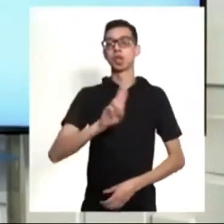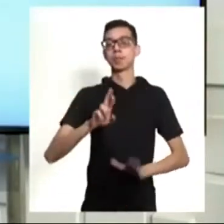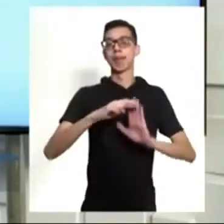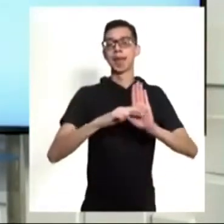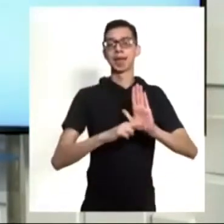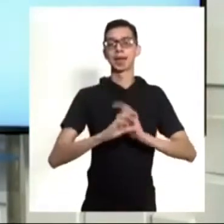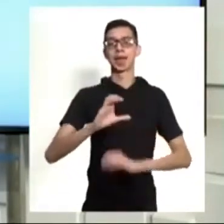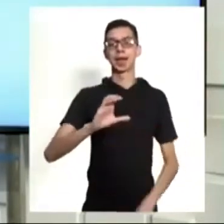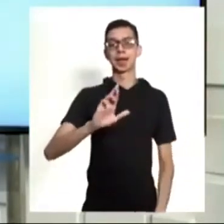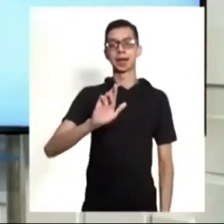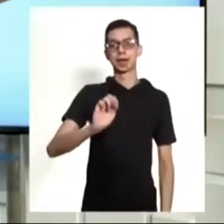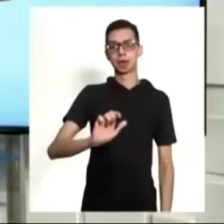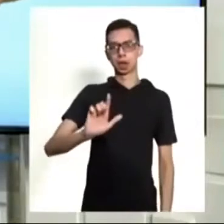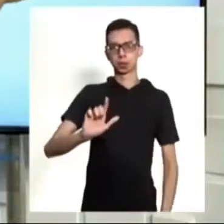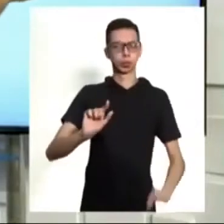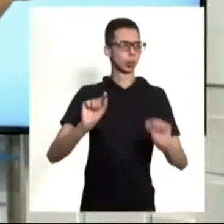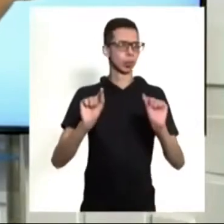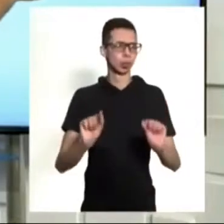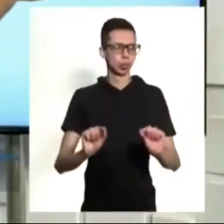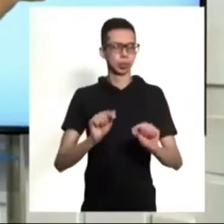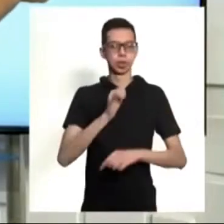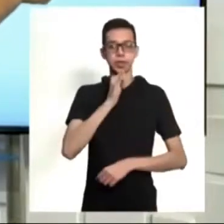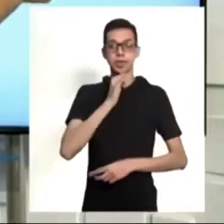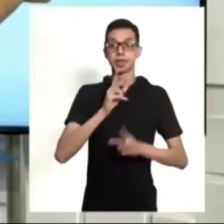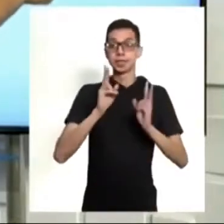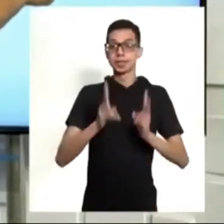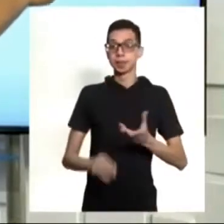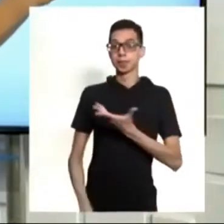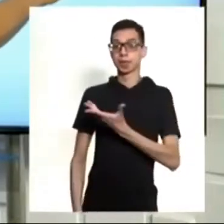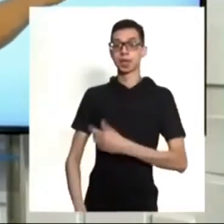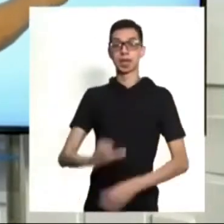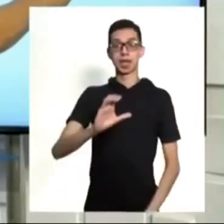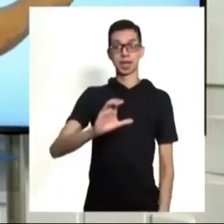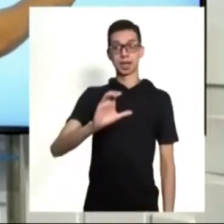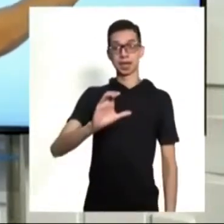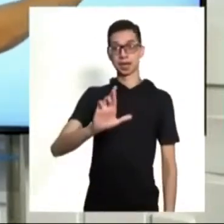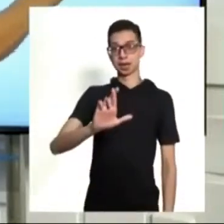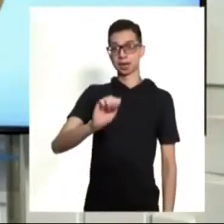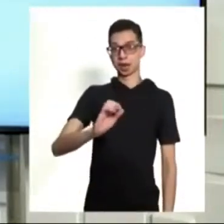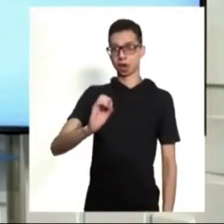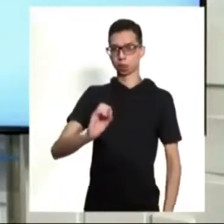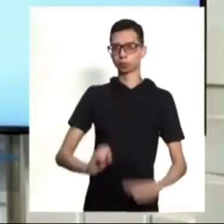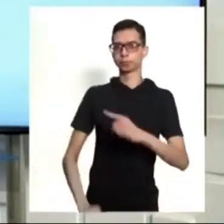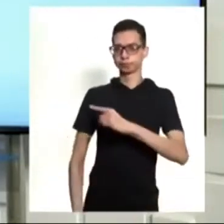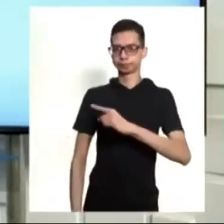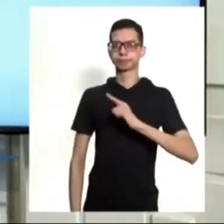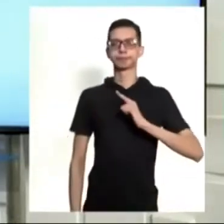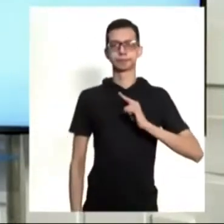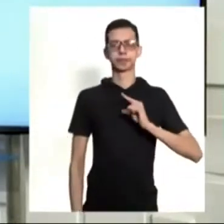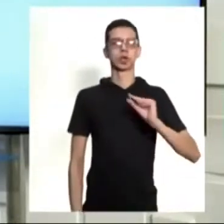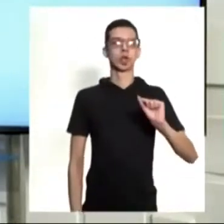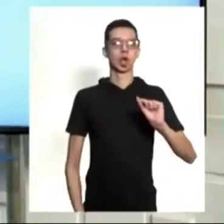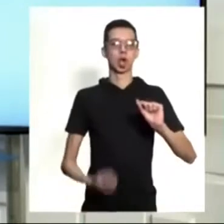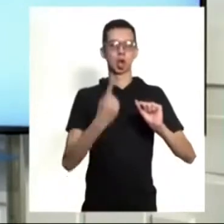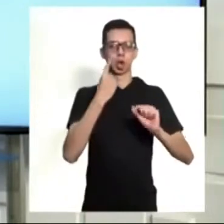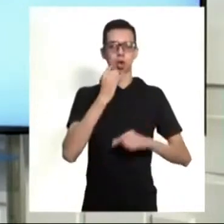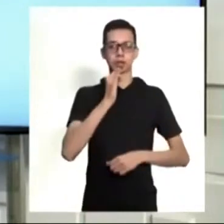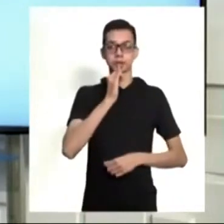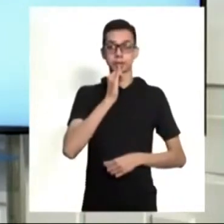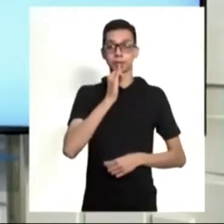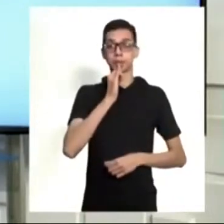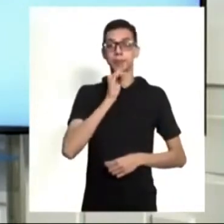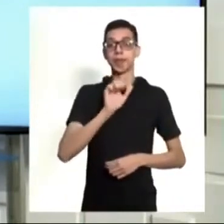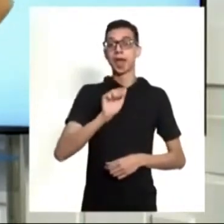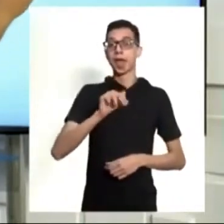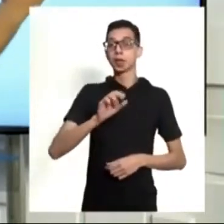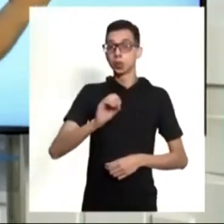Ô, gente, sempre o cátodo sofre redução. Dá uma olhada no Kral, ó. E sempre o ânodo sofre oxidação. Isso é uma coisa super importante, né?